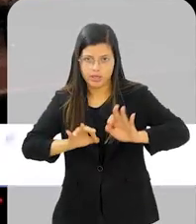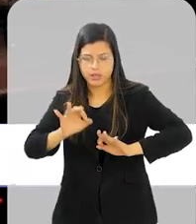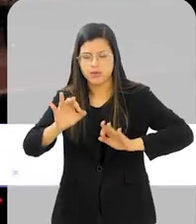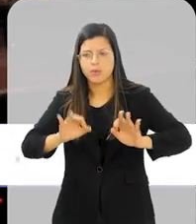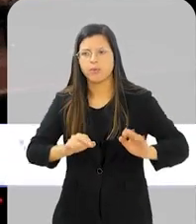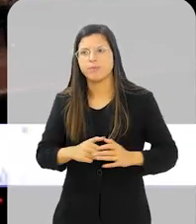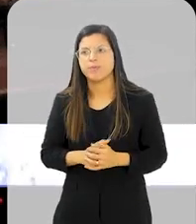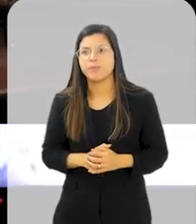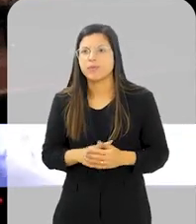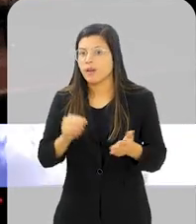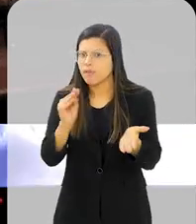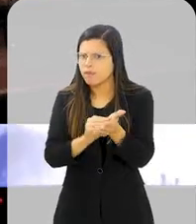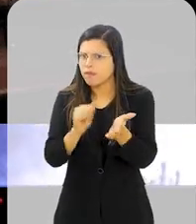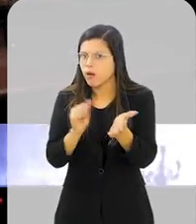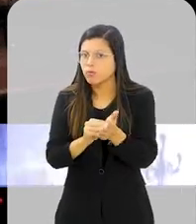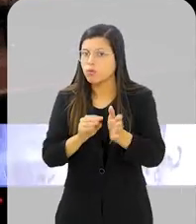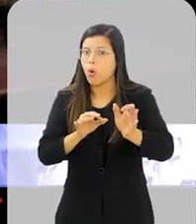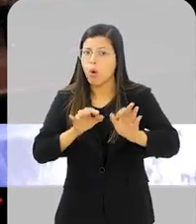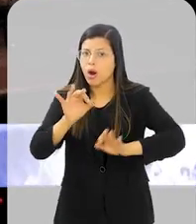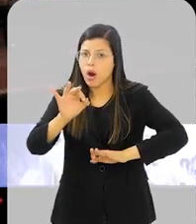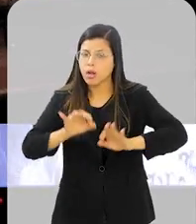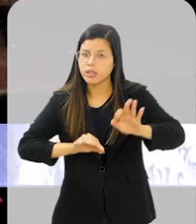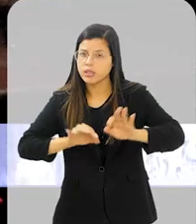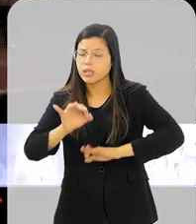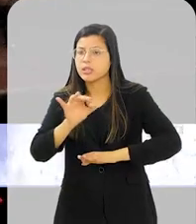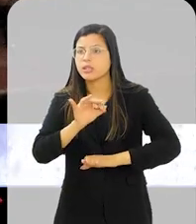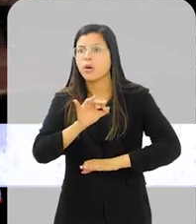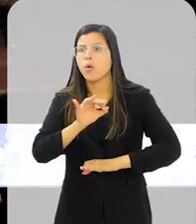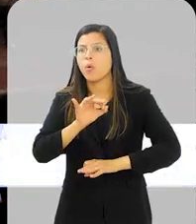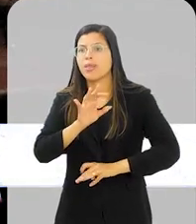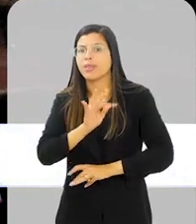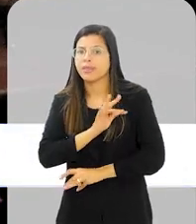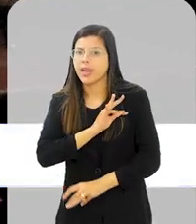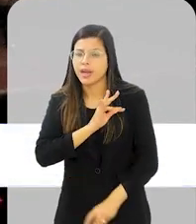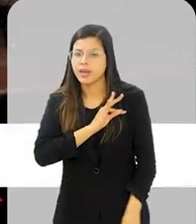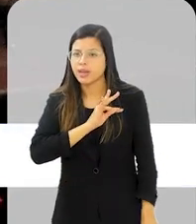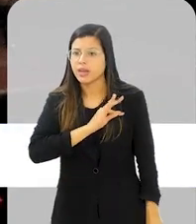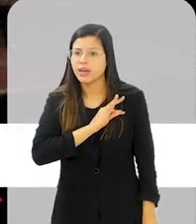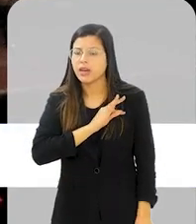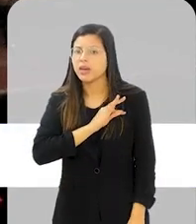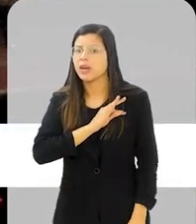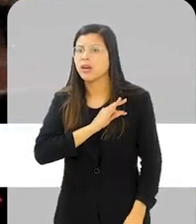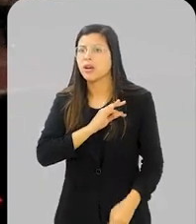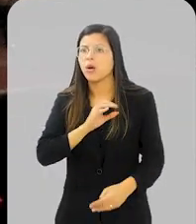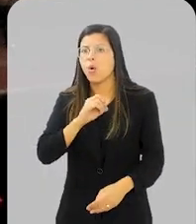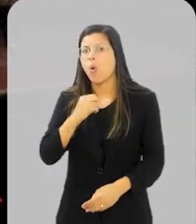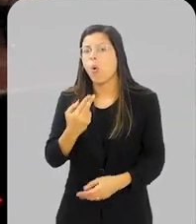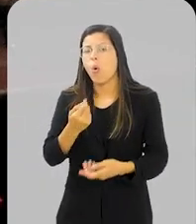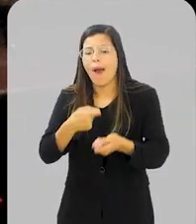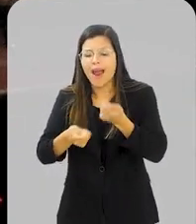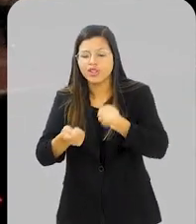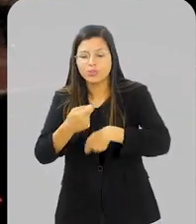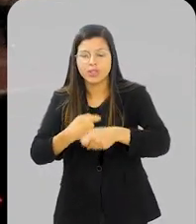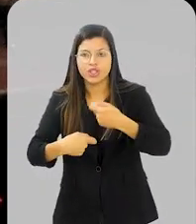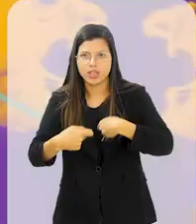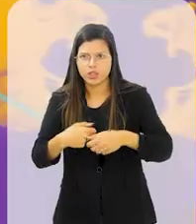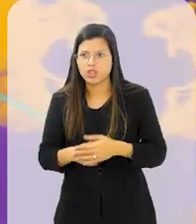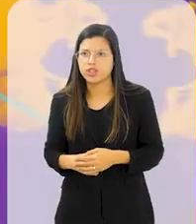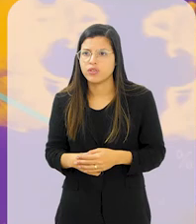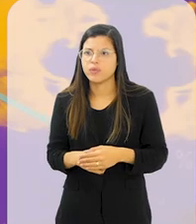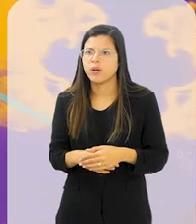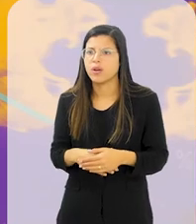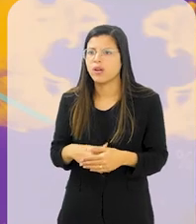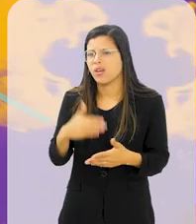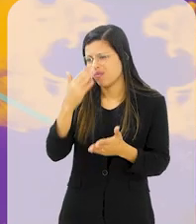organização. Faltou organização? Tática ou organização da parte administrativa? Eu acho que a